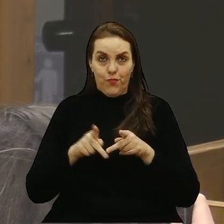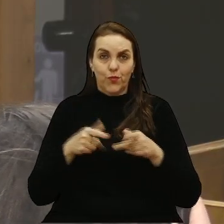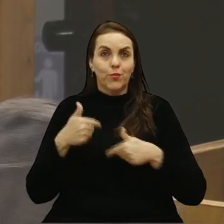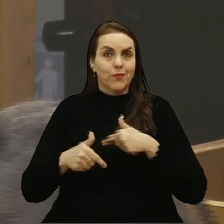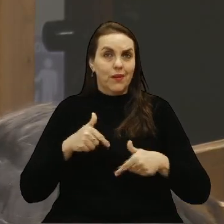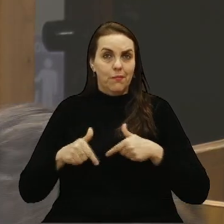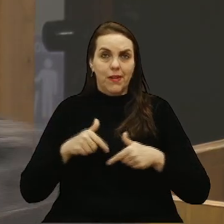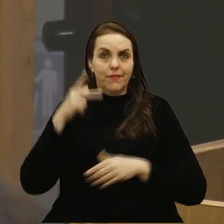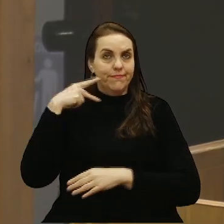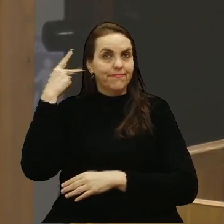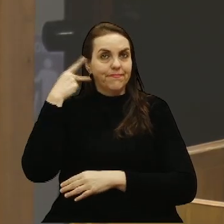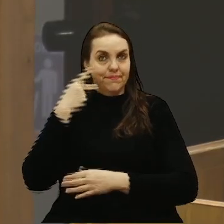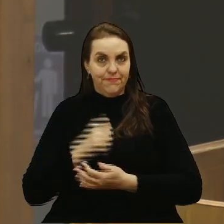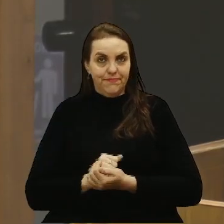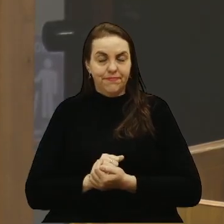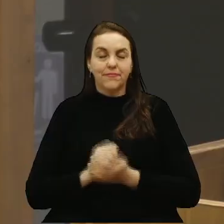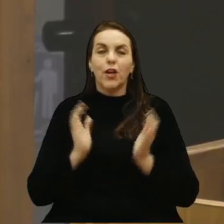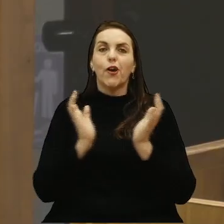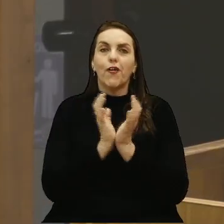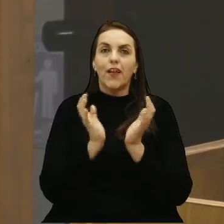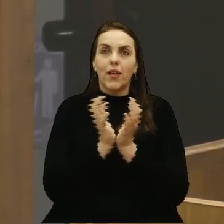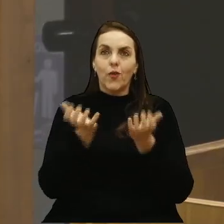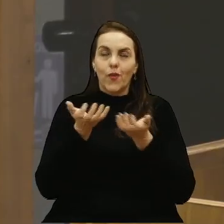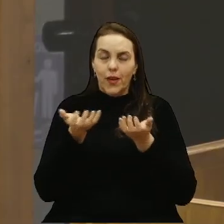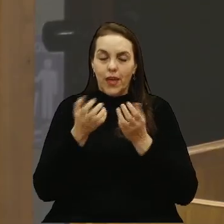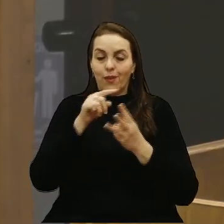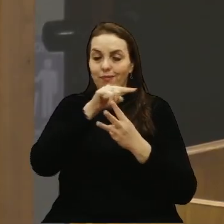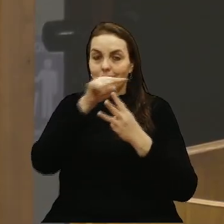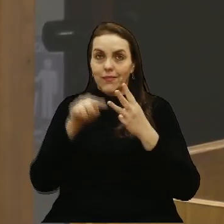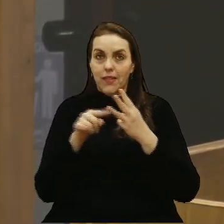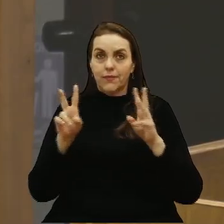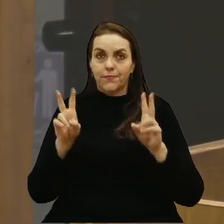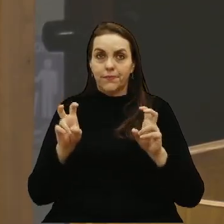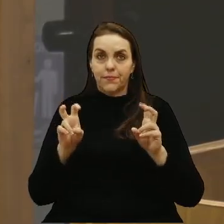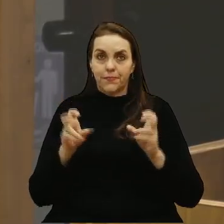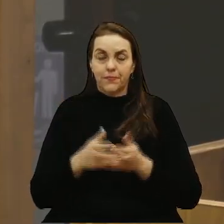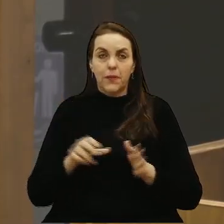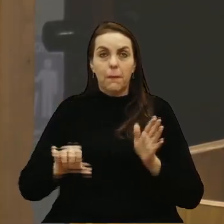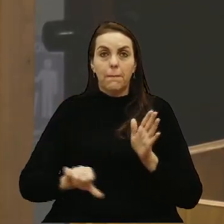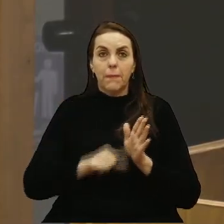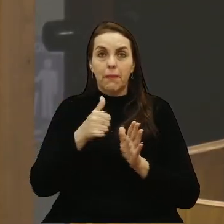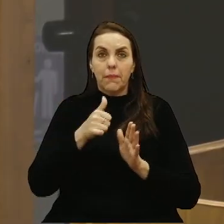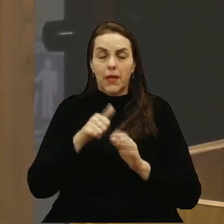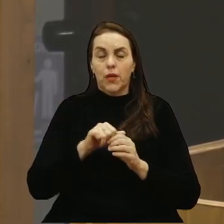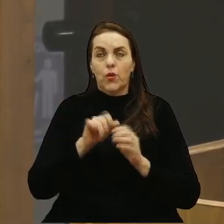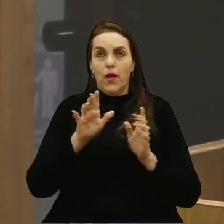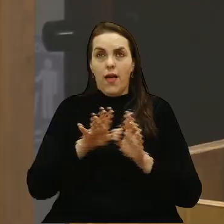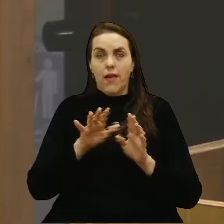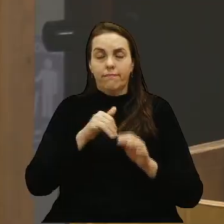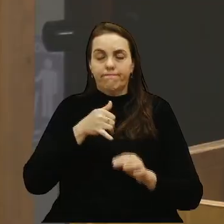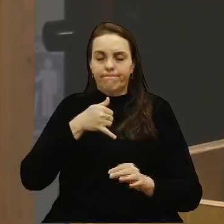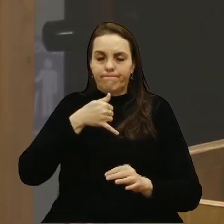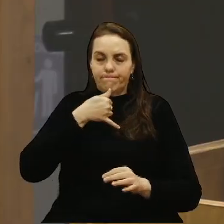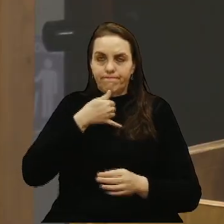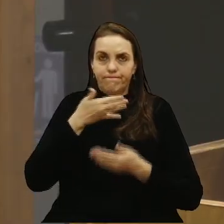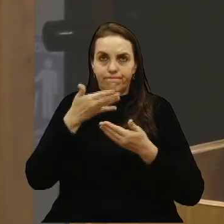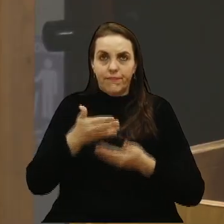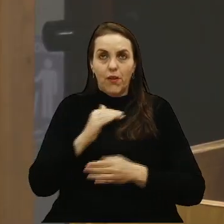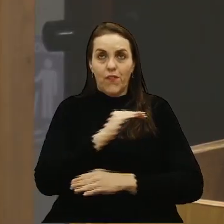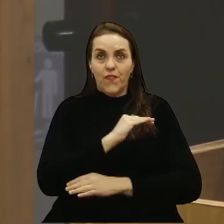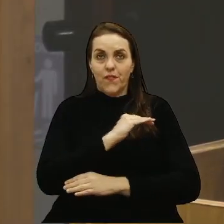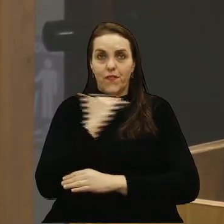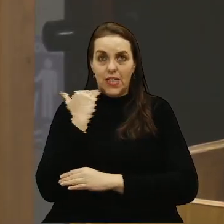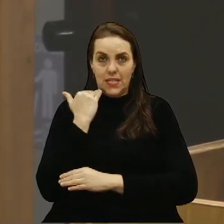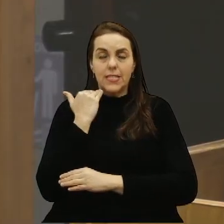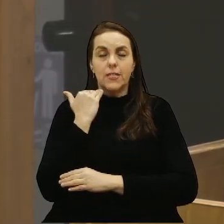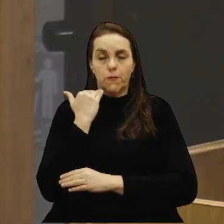quero dividir esse período do grande expediente em 3 assuntos. Um primeiro é uma nota de pesar, né, em função do falecimento, como os